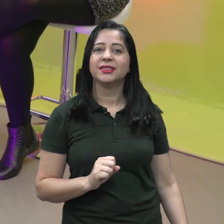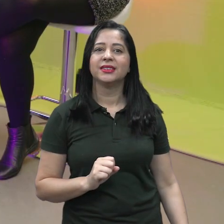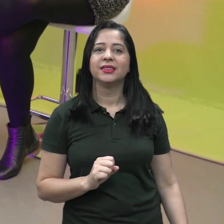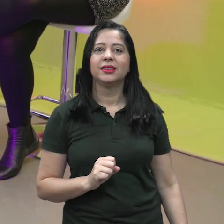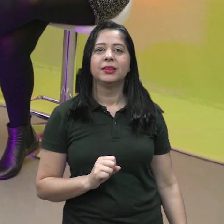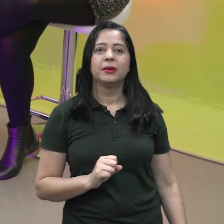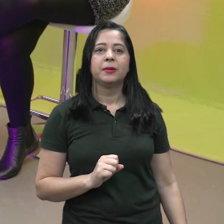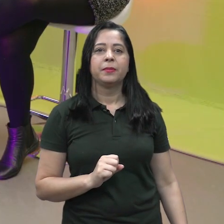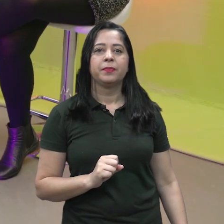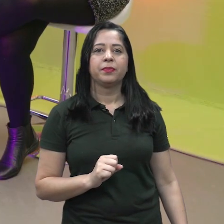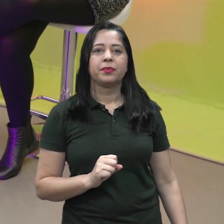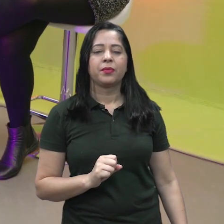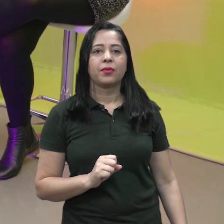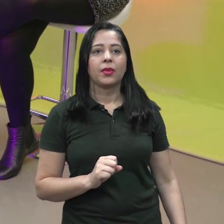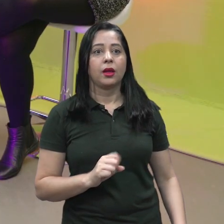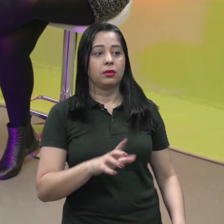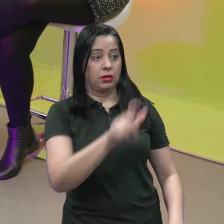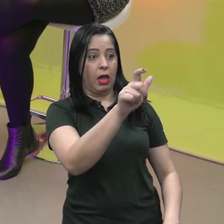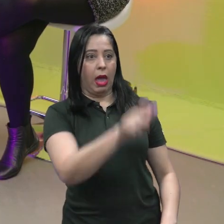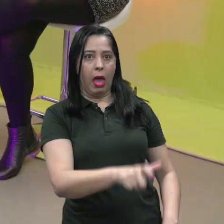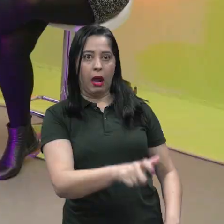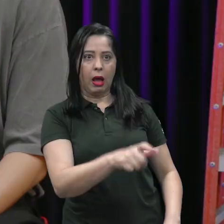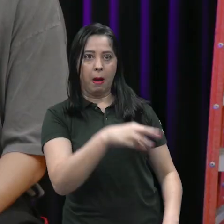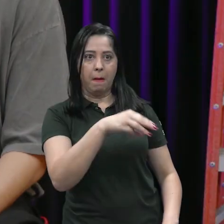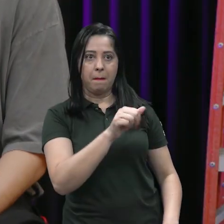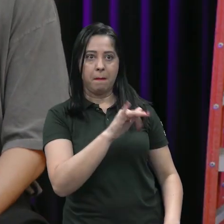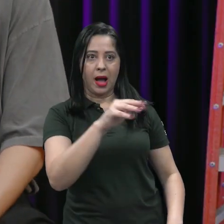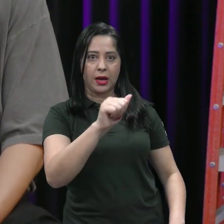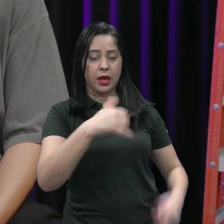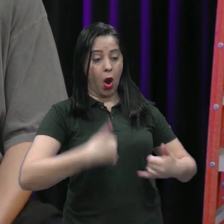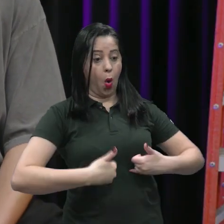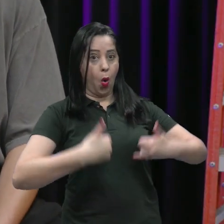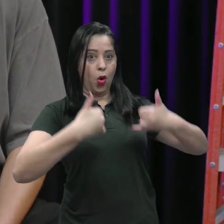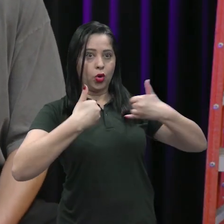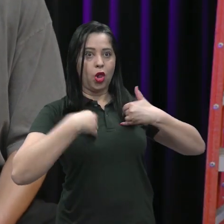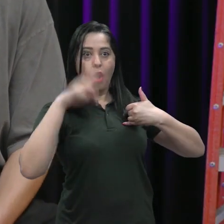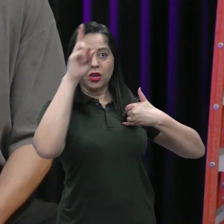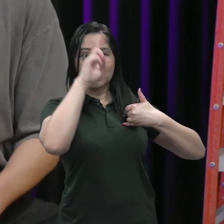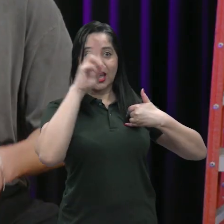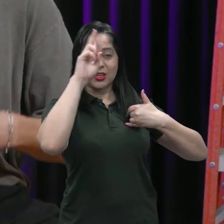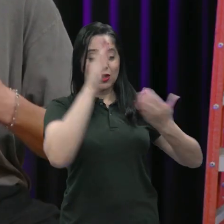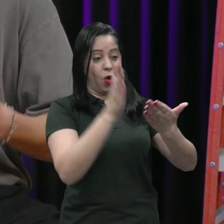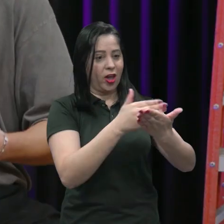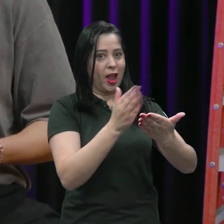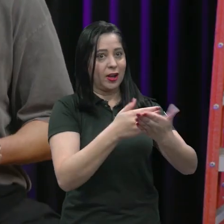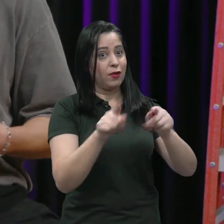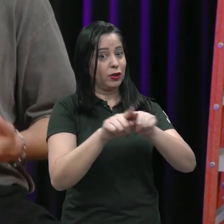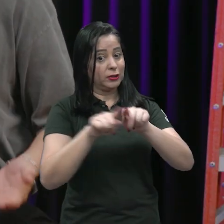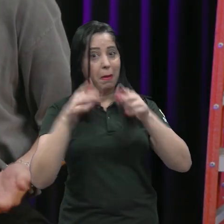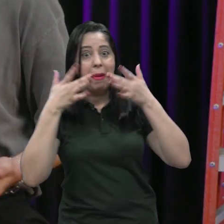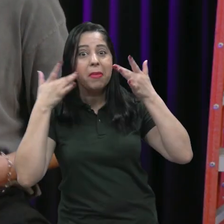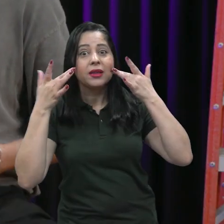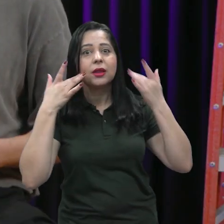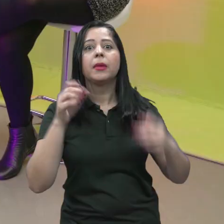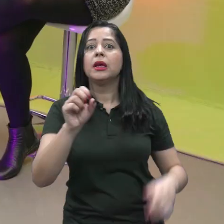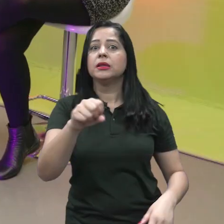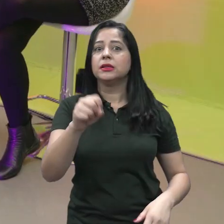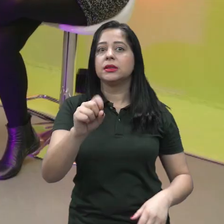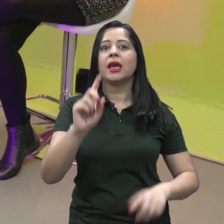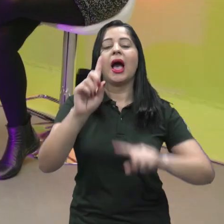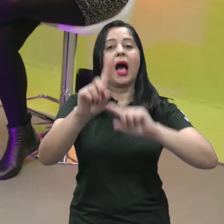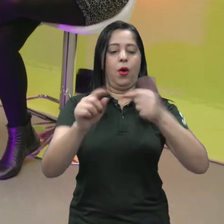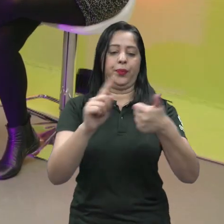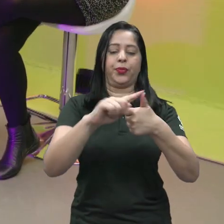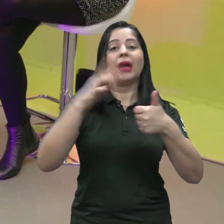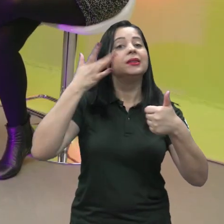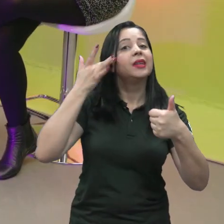Com certeza que a Maria vai ficar orgulhosa, né? De ver a história dela, não só agora no livro, mas em outros tipos ela de tinha materiais, o sonho de ter né? um livro, daqui a pouco ela tem uma